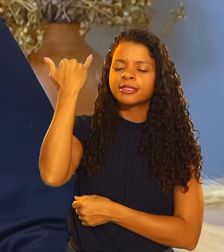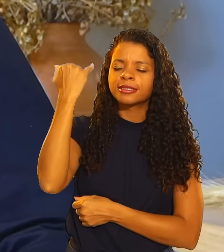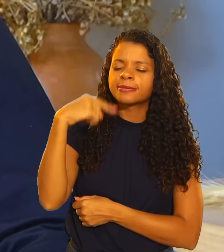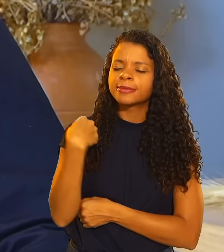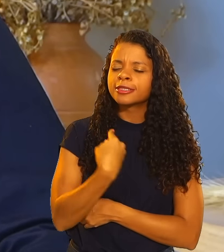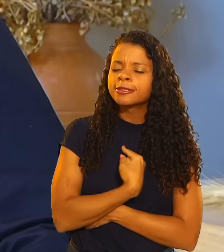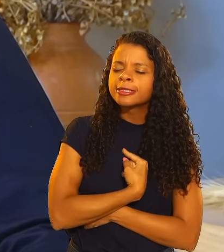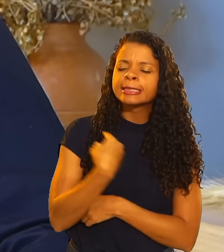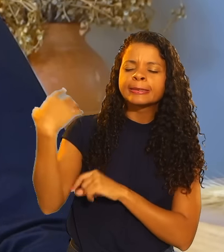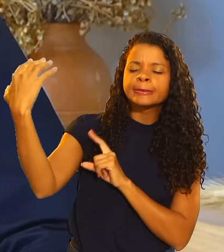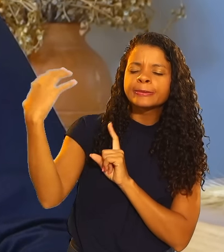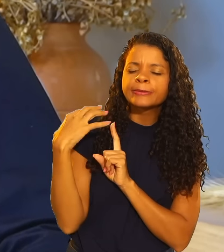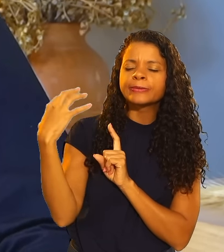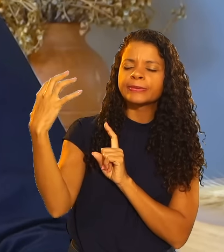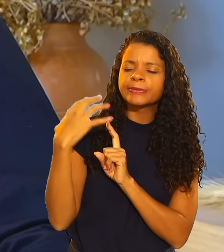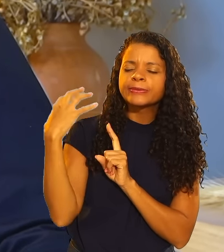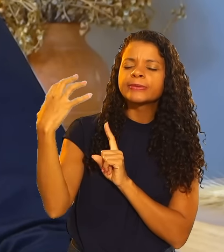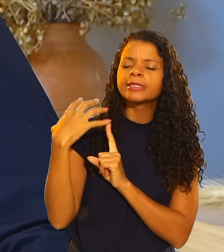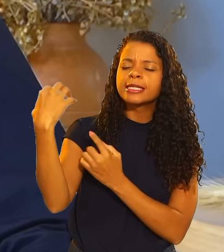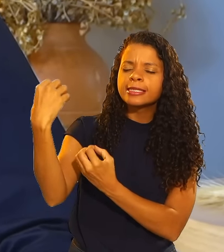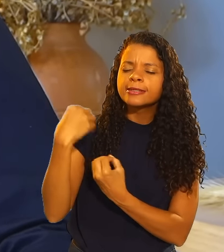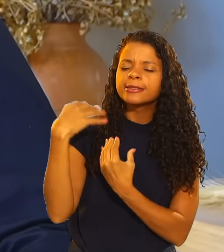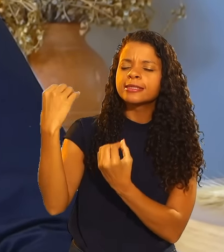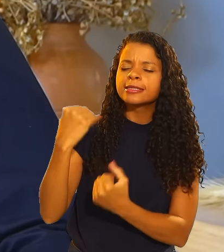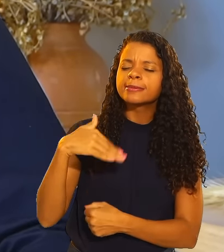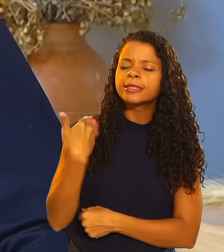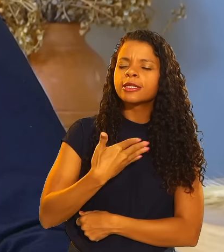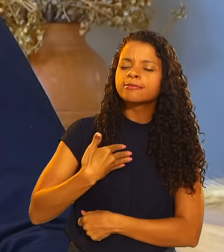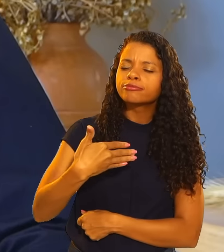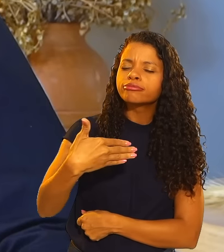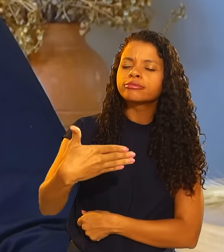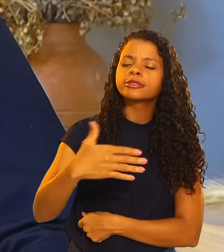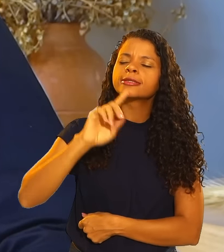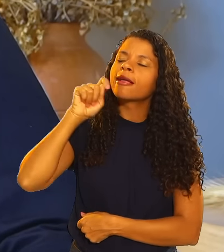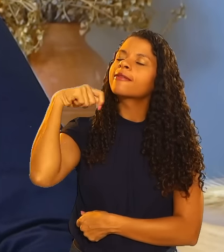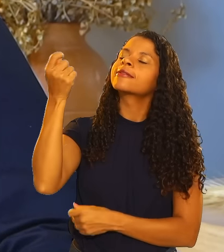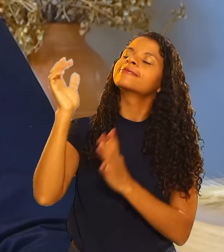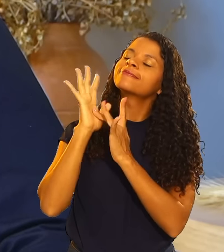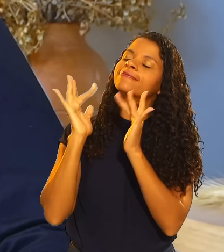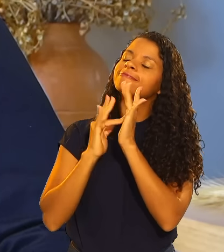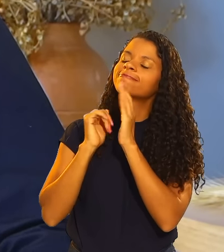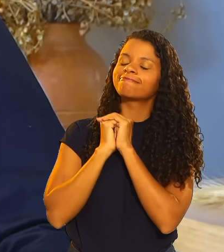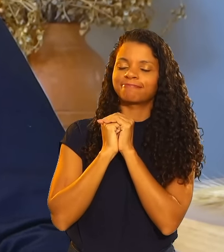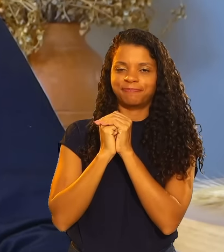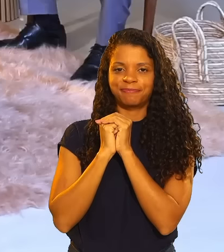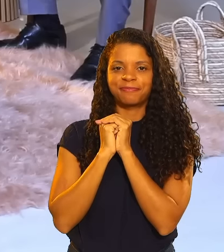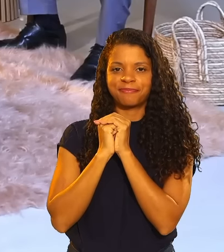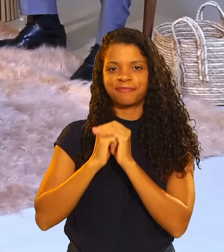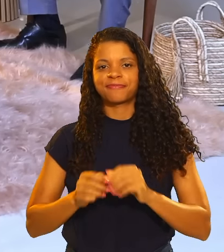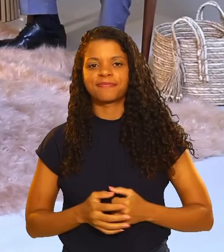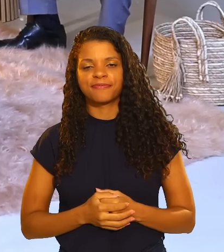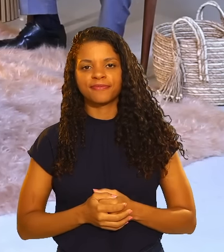coração e nos ensina aquilo que é relevante para a nossa jornada. Nós oramos em nome de Jesus. Amém.